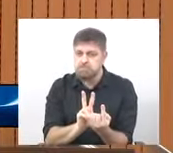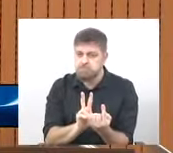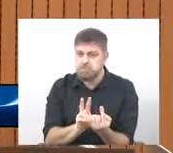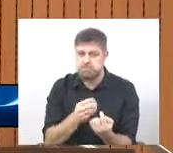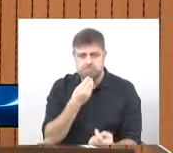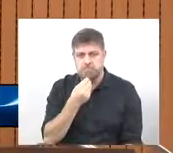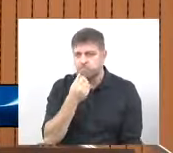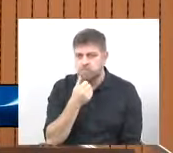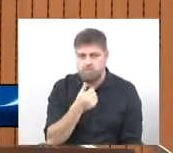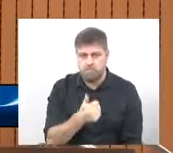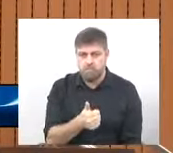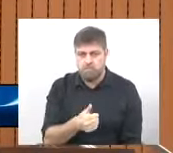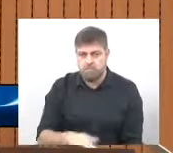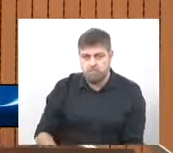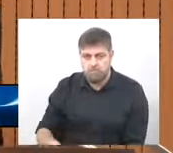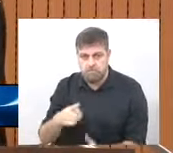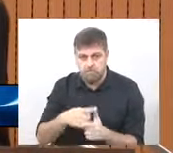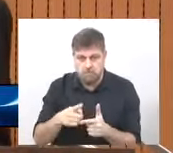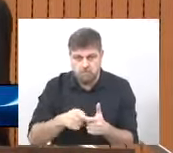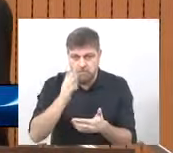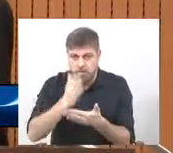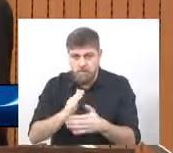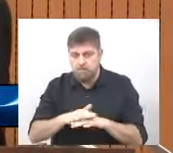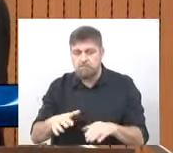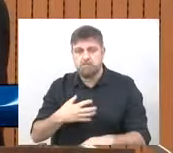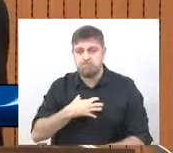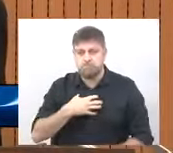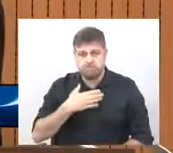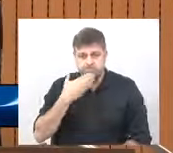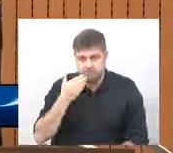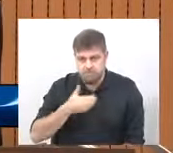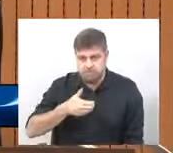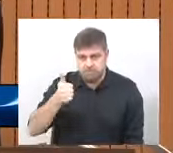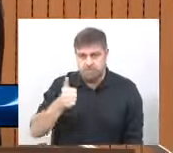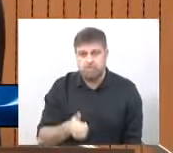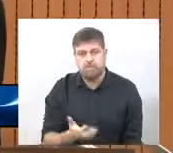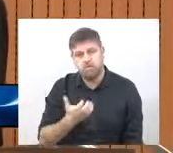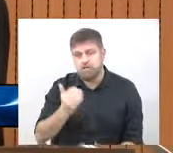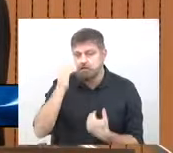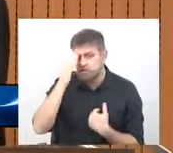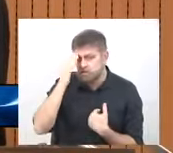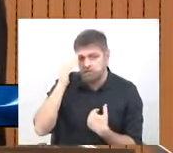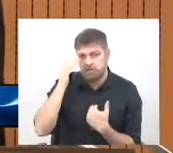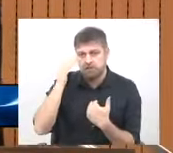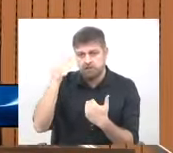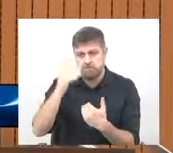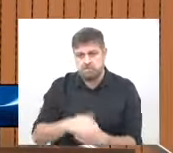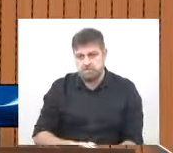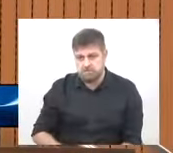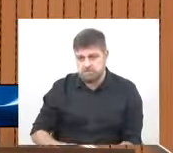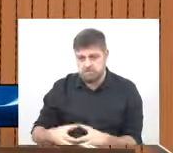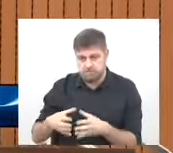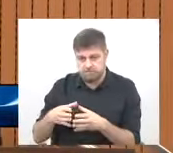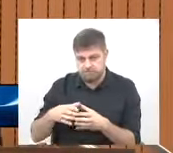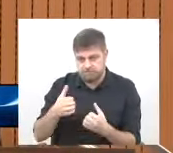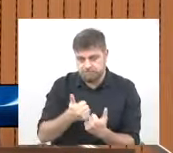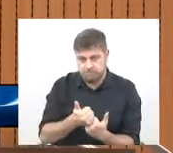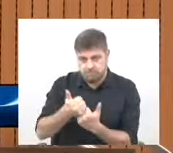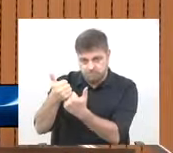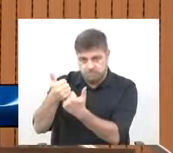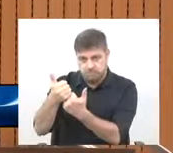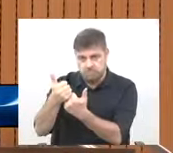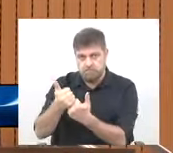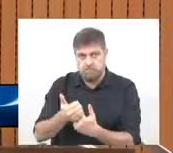resolvendo o problema do munícipe da melhor maneira possível. Então, eu quero aqui agradecer minhas assessoras, quero aqui